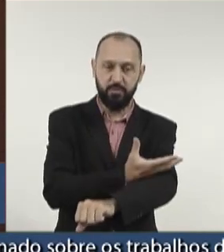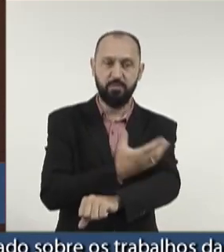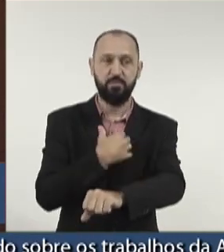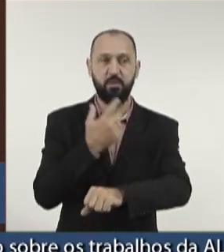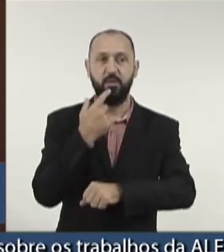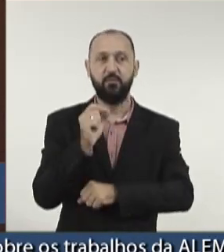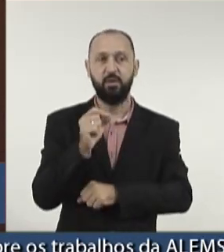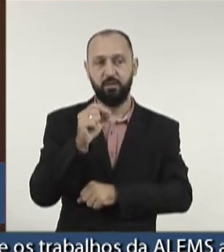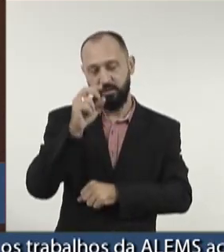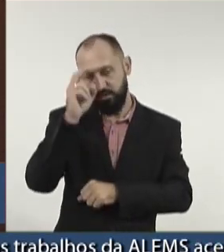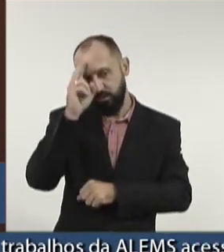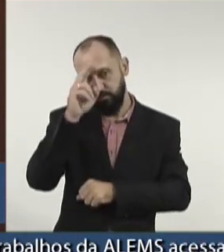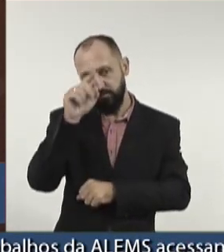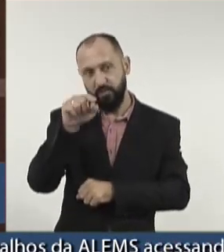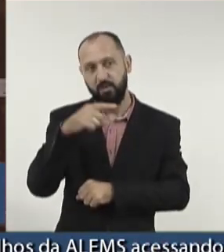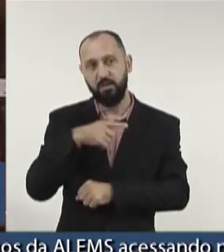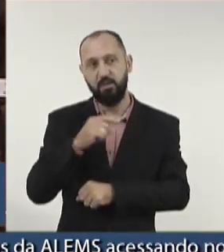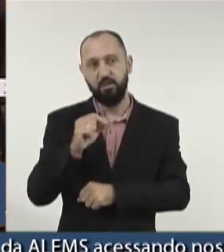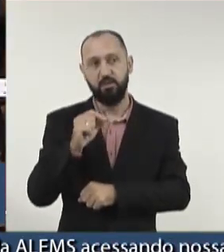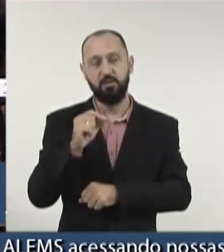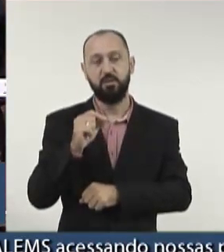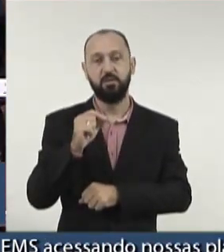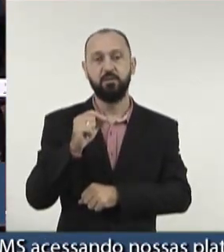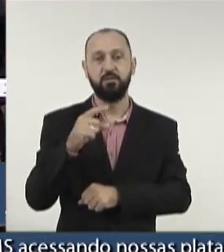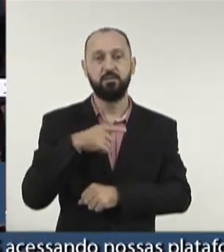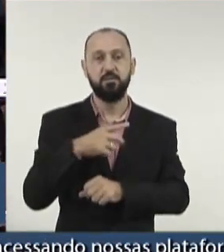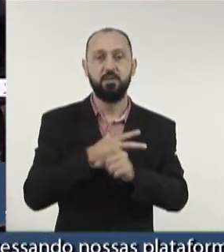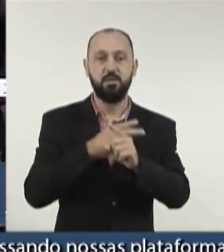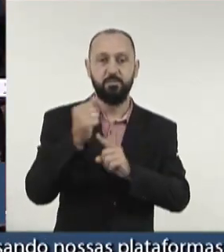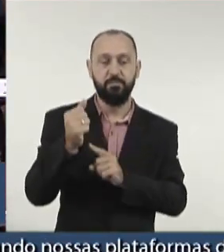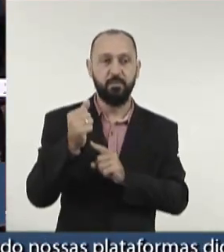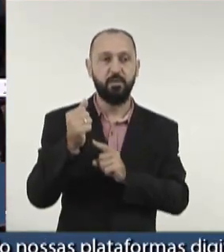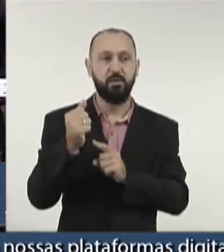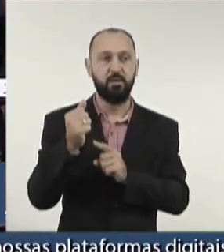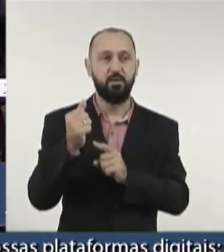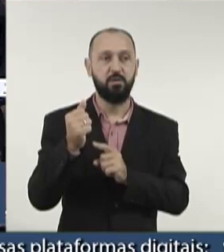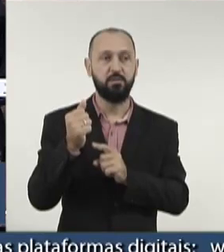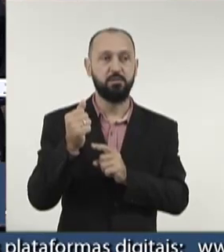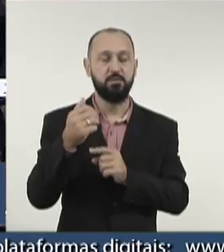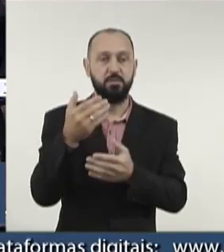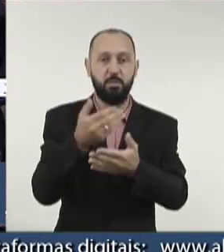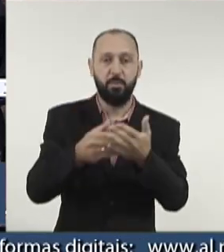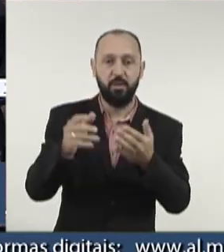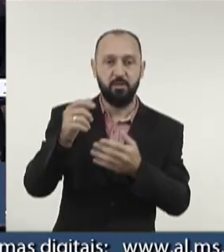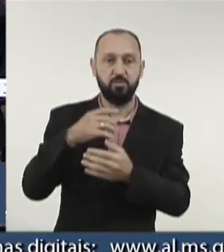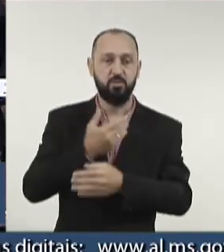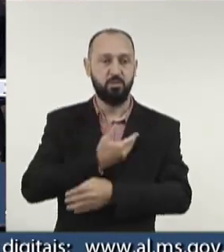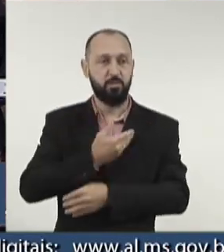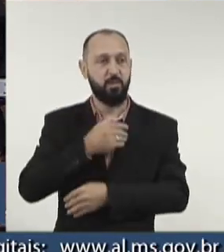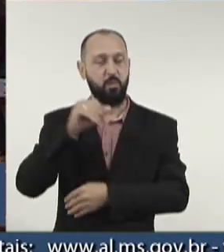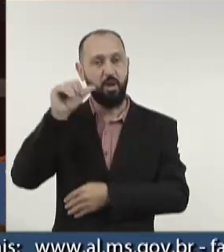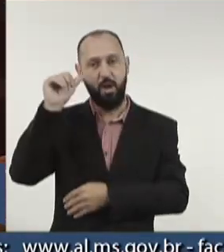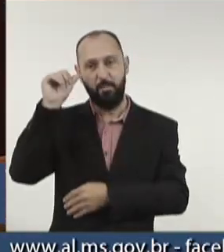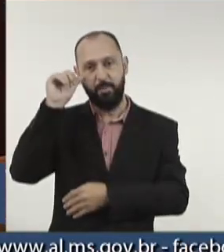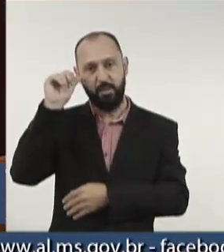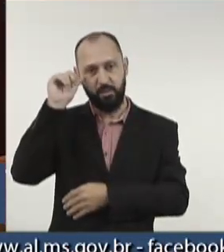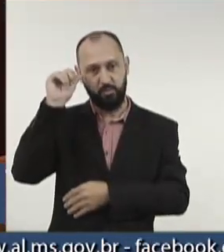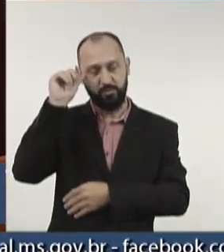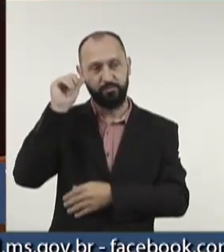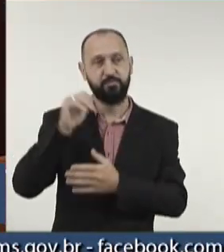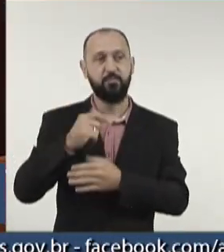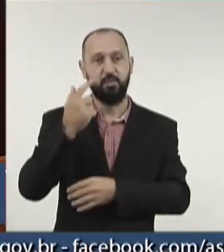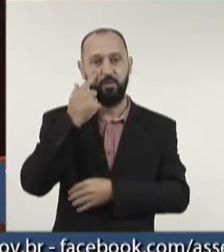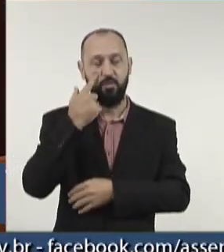gostaria que Vossa Excelência tivesse sagrado vencedora sem perder o nosso colega Amarildo, mas eu vi